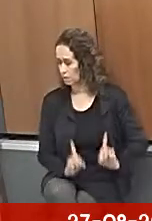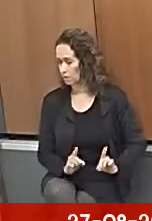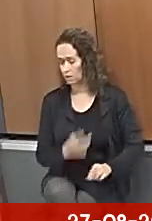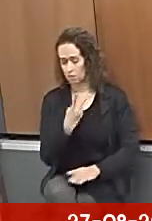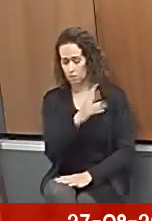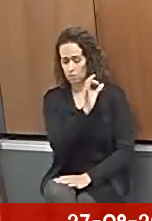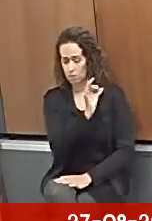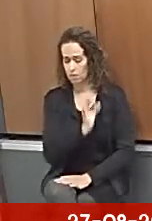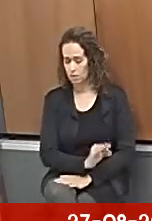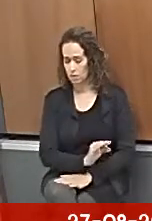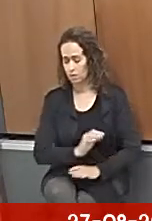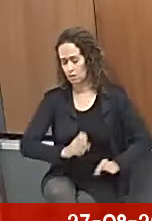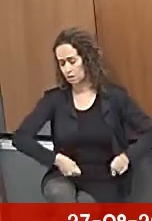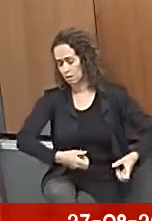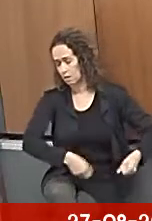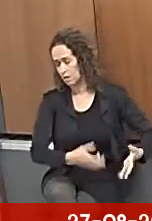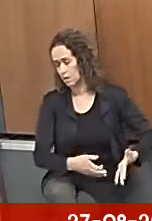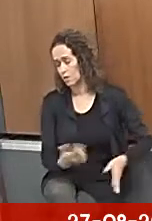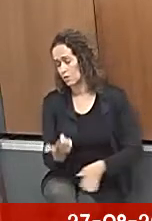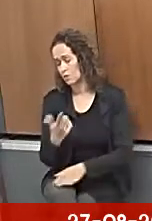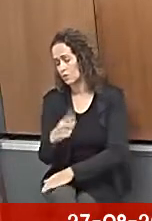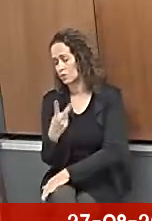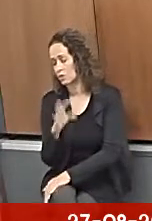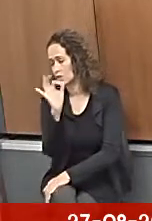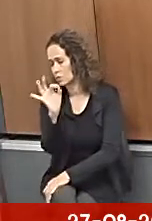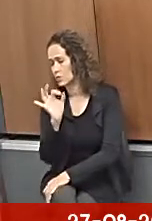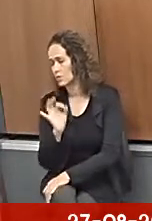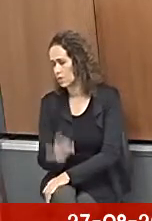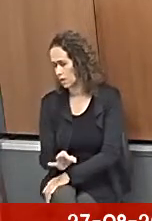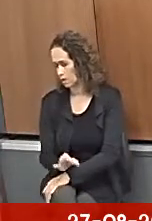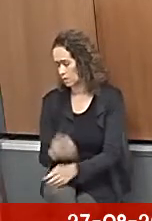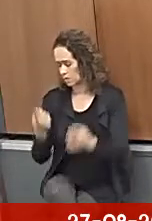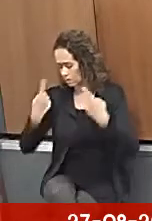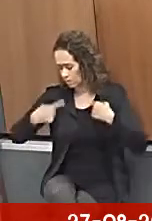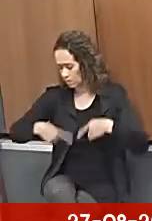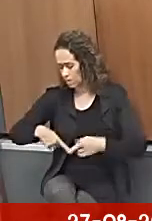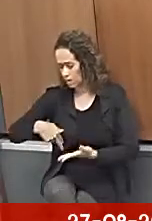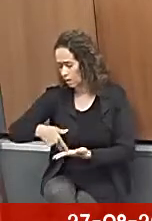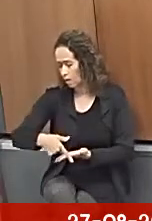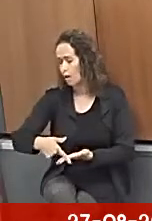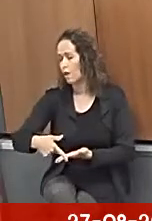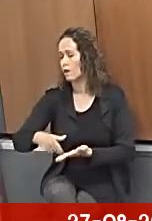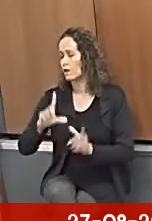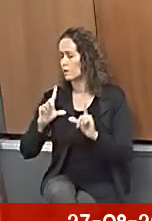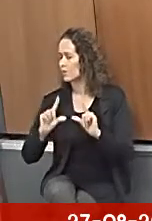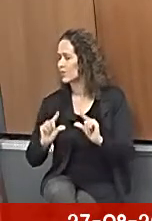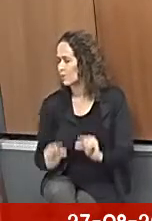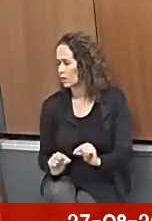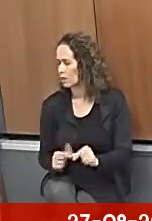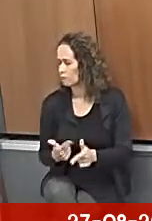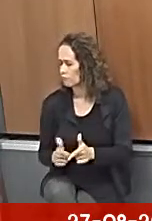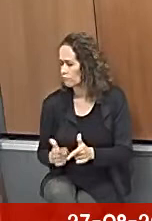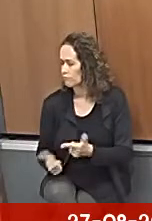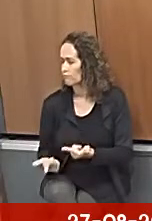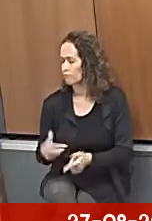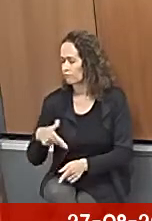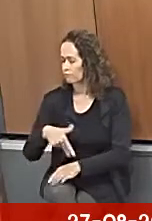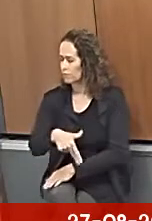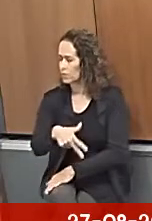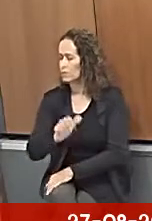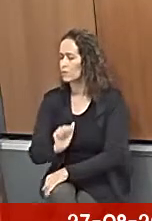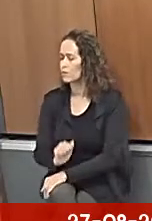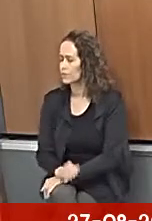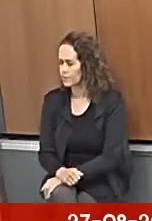cadeirantes e 2% para pessoas com mobilidade reduzida como é o caso do meu pai é o caso do william é